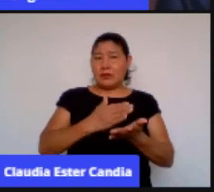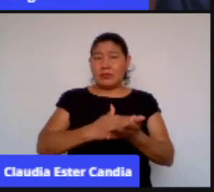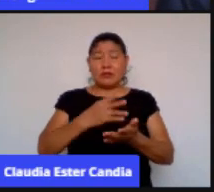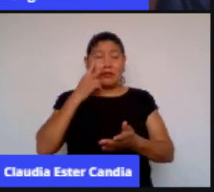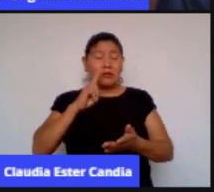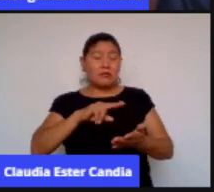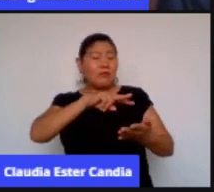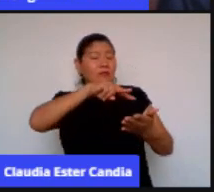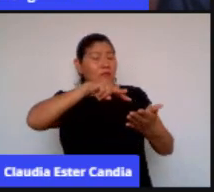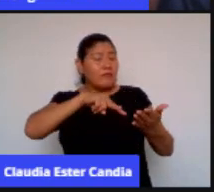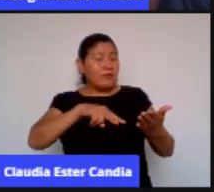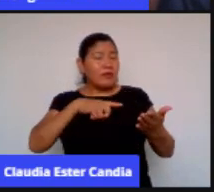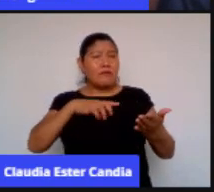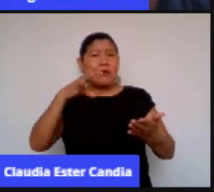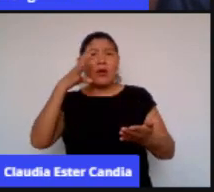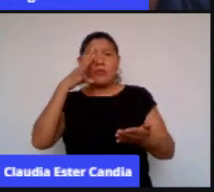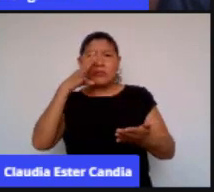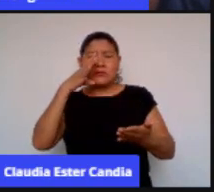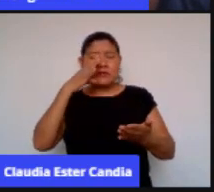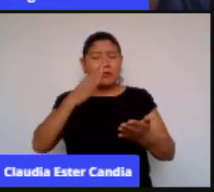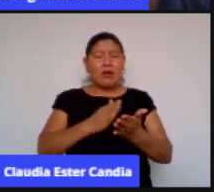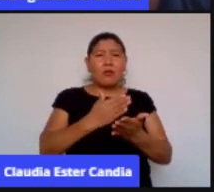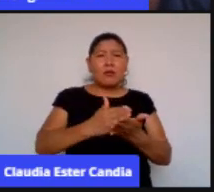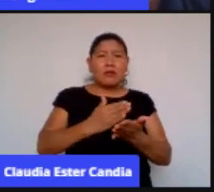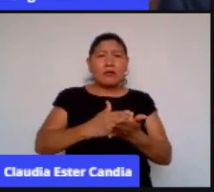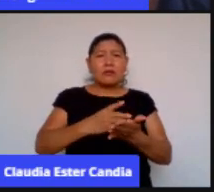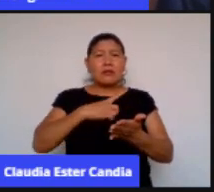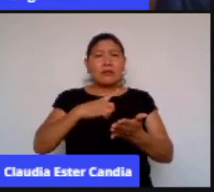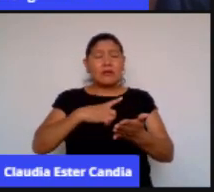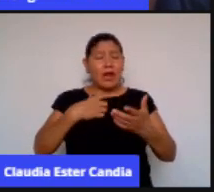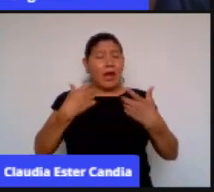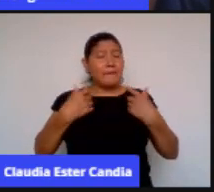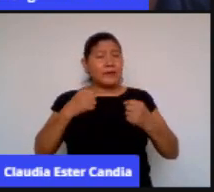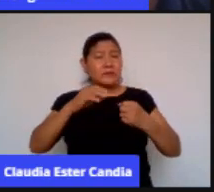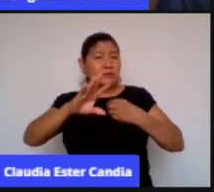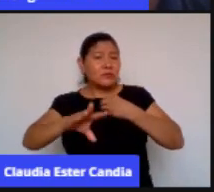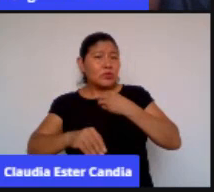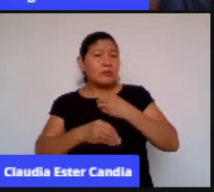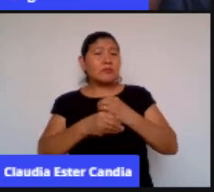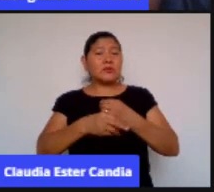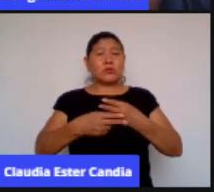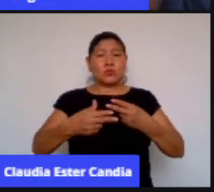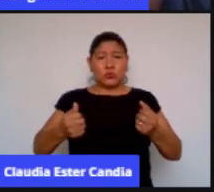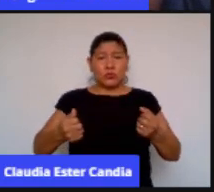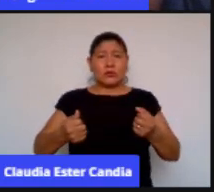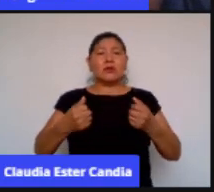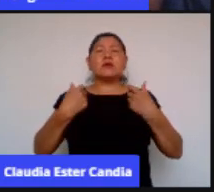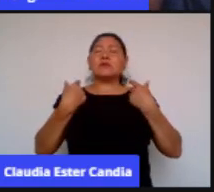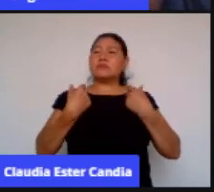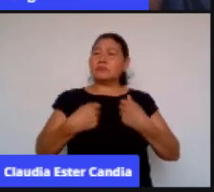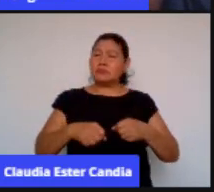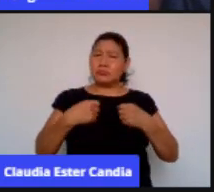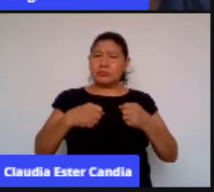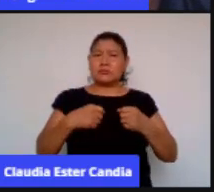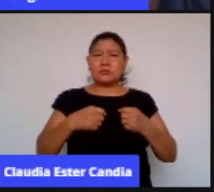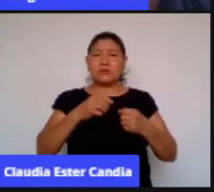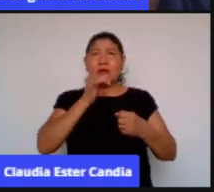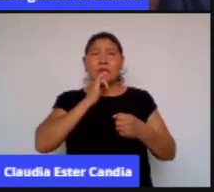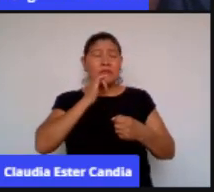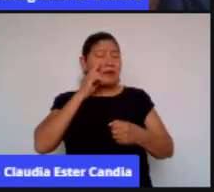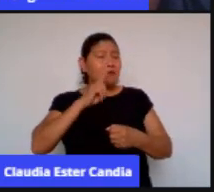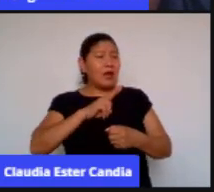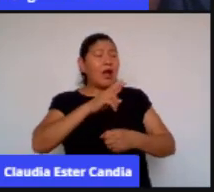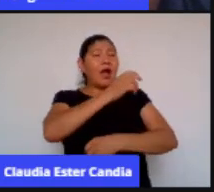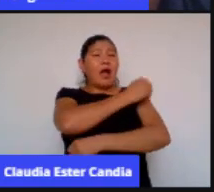vocês observem esse caderno e verifiquem a necessidade, e eu acredito que vai existir essa necessidade em função da sua turma,